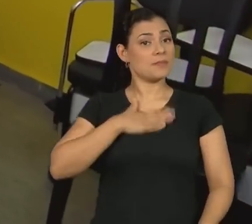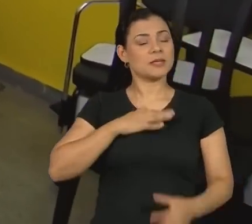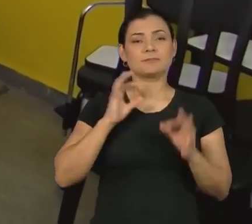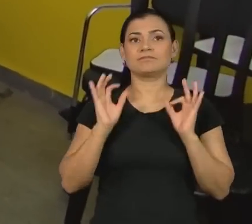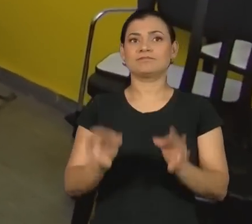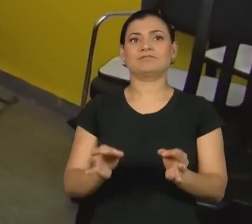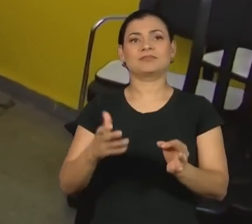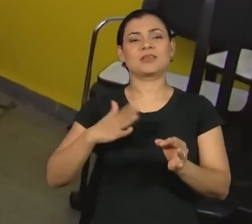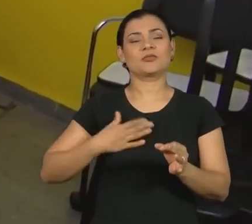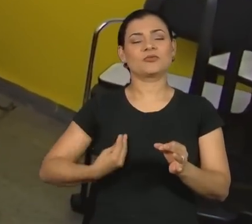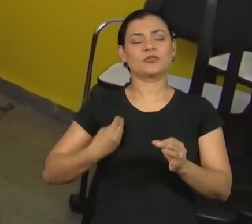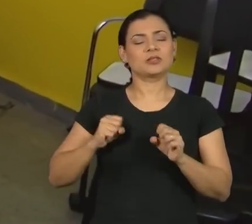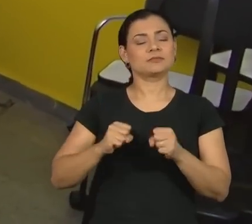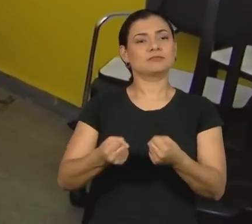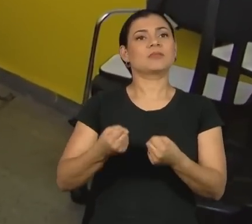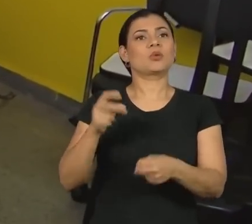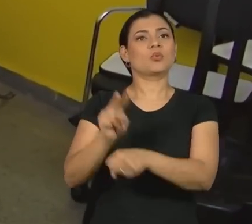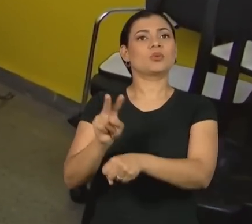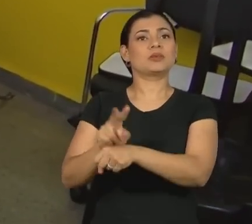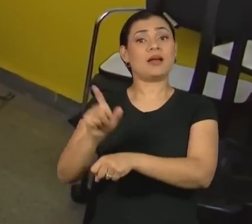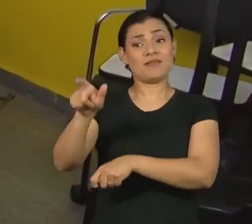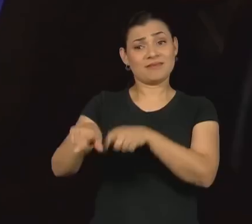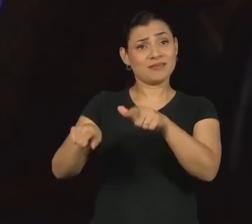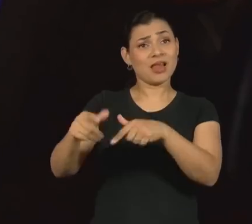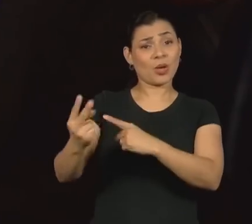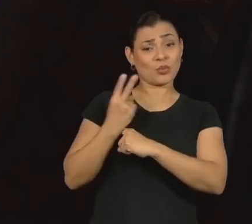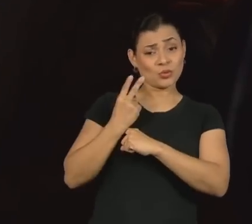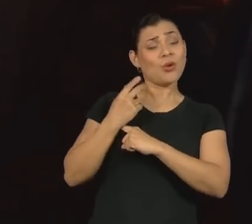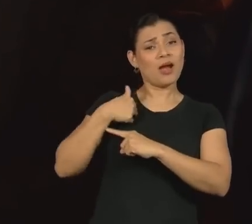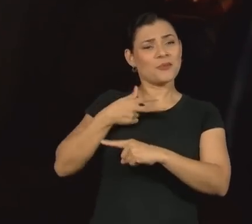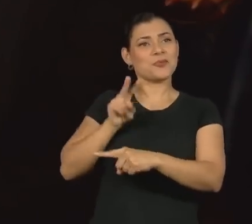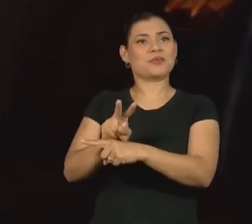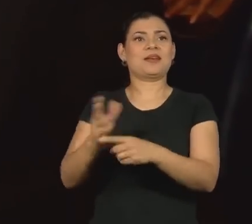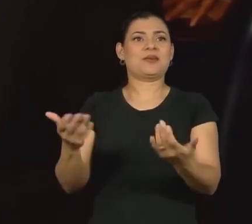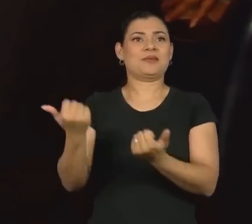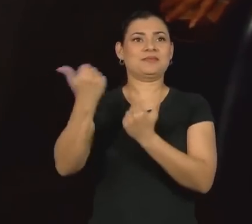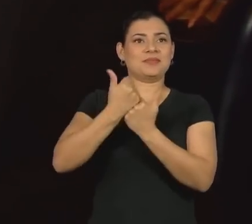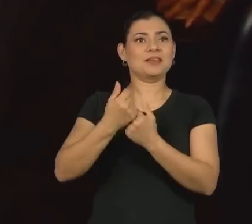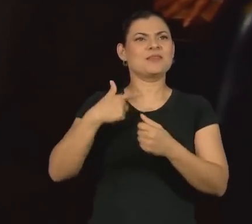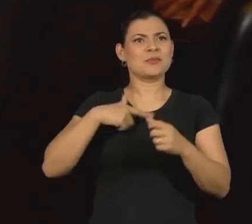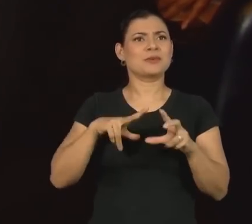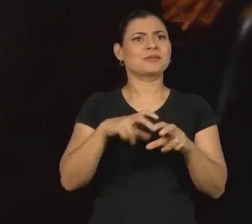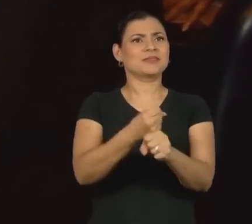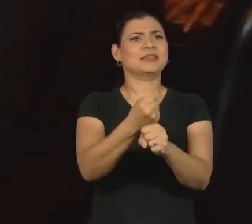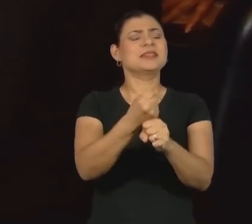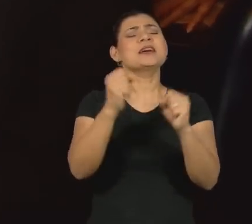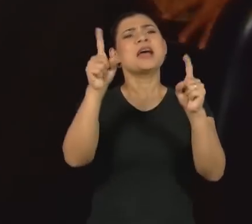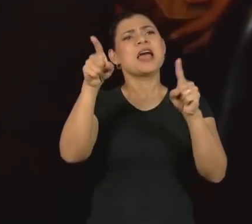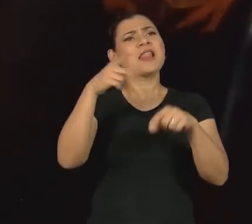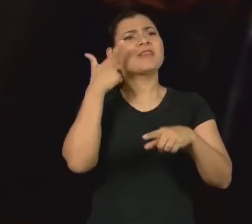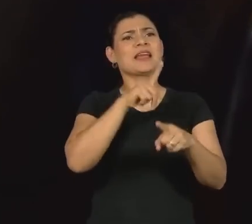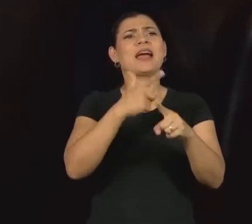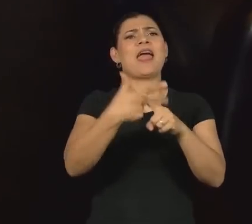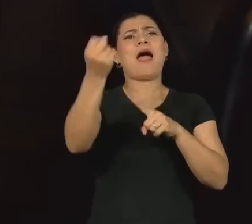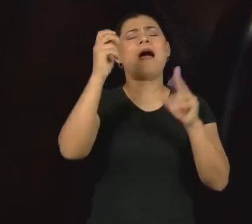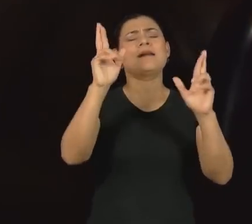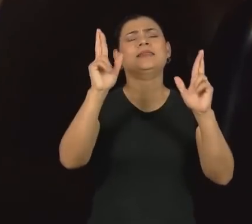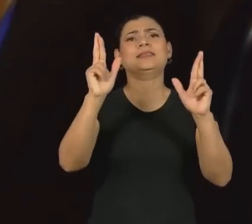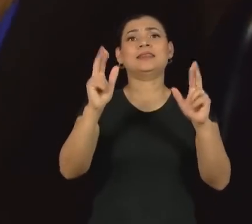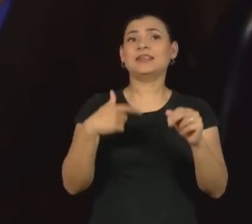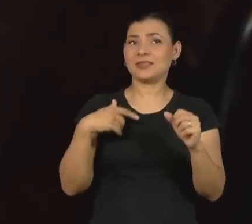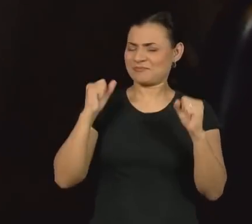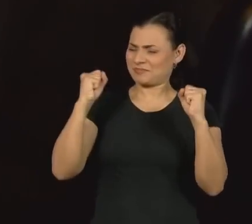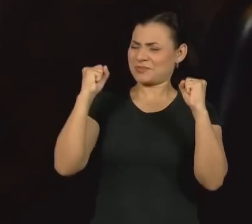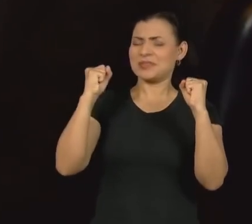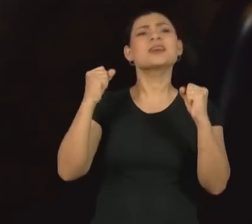me faz viver, é cuidar de quem me cuidou até hoje. Então ela é uma grande guerreira, ela tem que ganhar hoje, de qualquer jeito. Gostei que você tá na